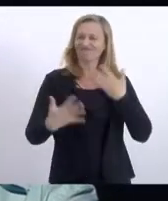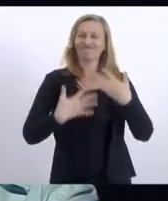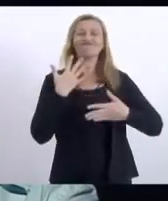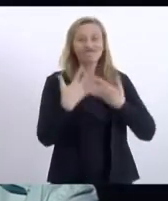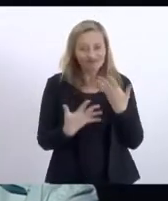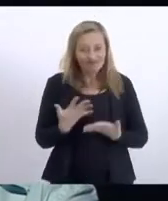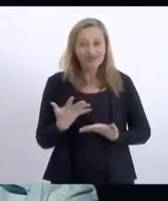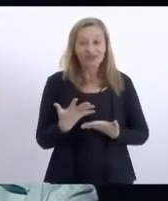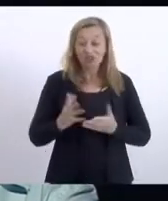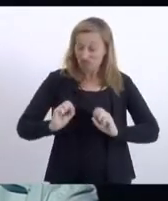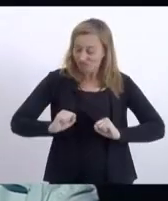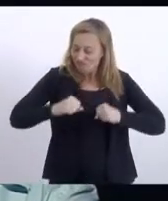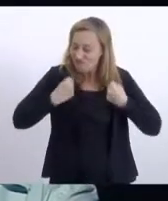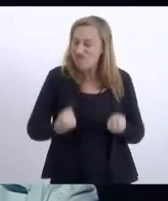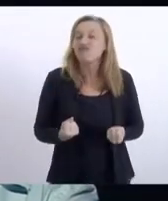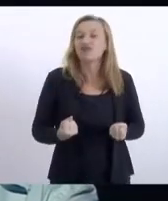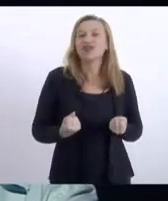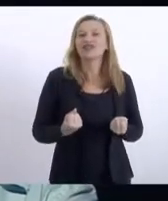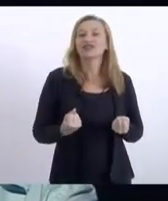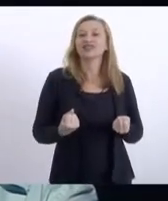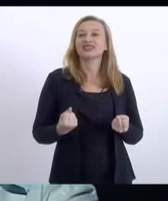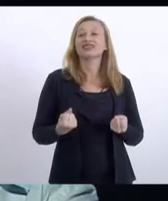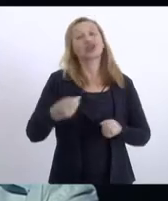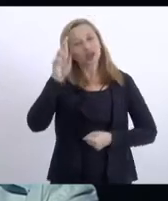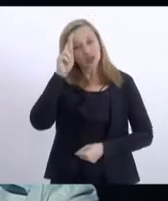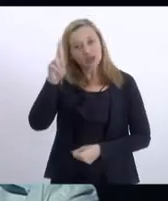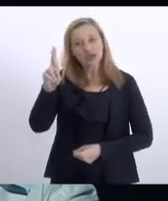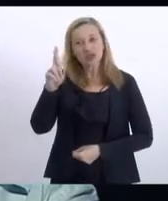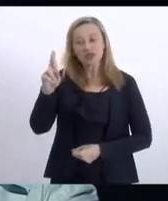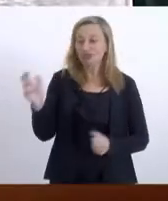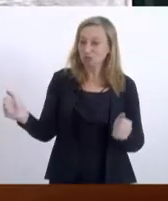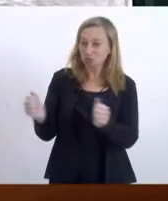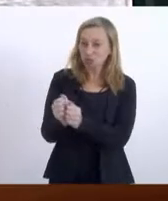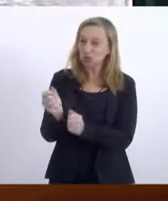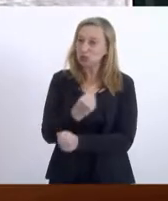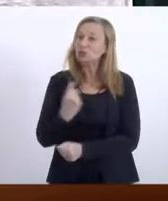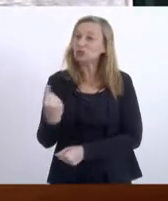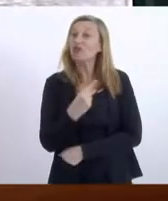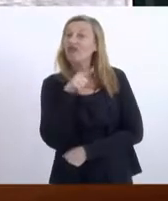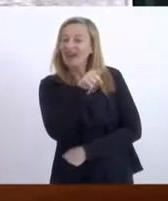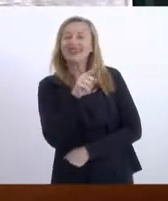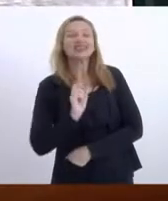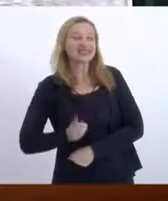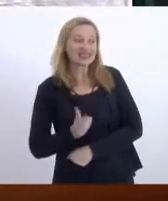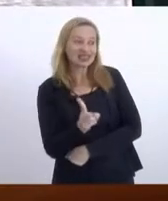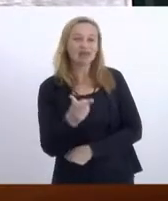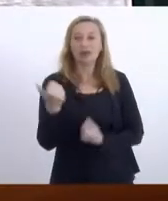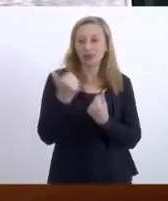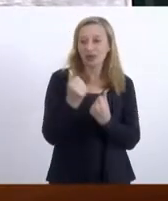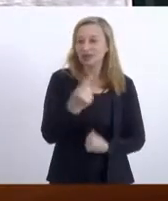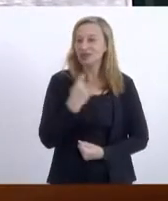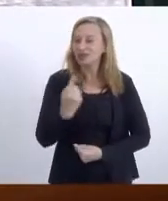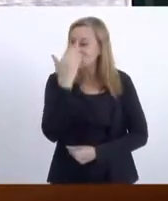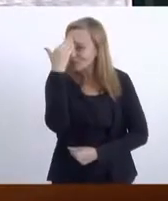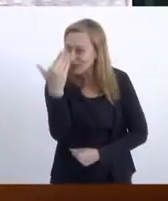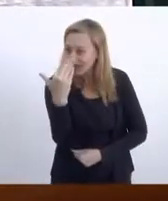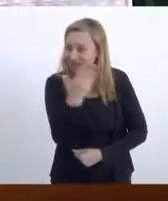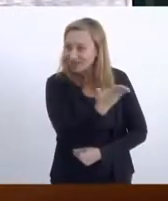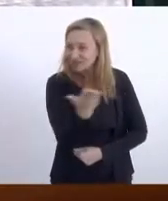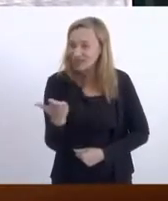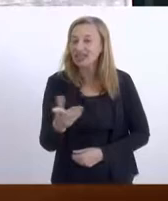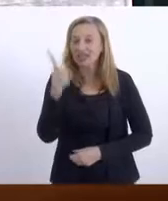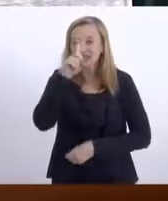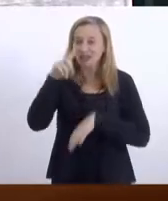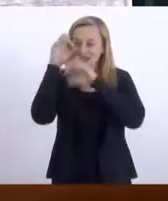maestria, com muita força, e o senhor vai estar junto com a gente lá, sempre nos apoiando. Muito obrigado a todos, que